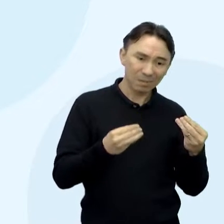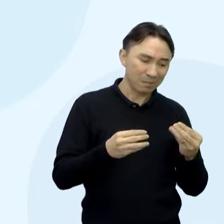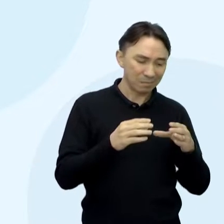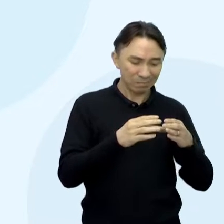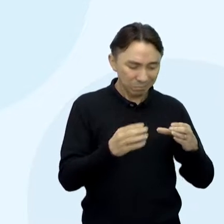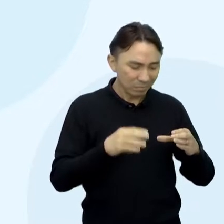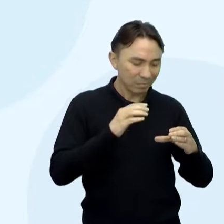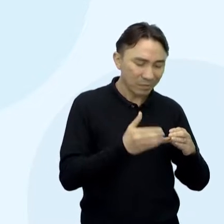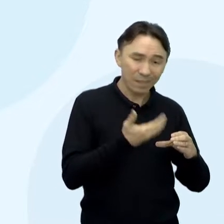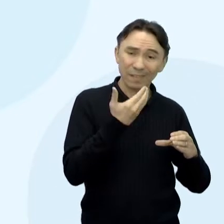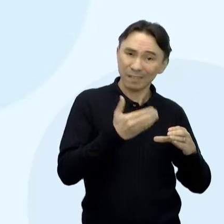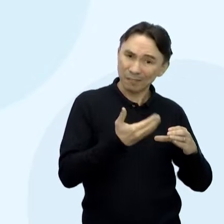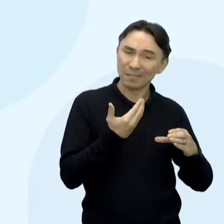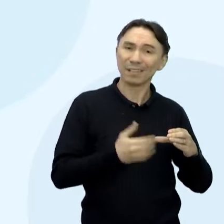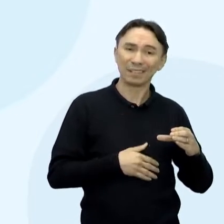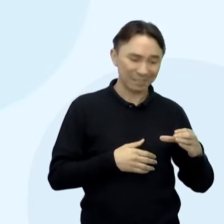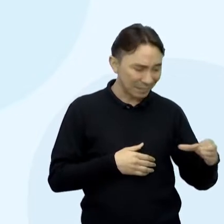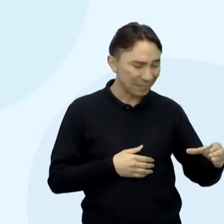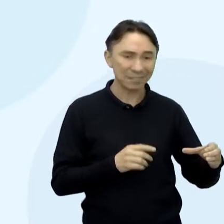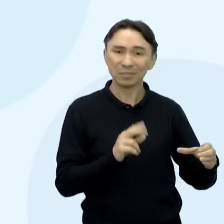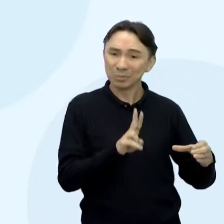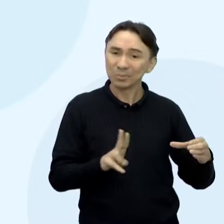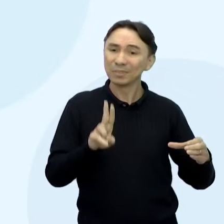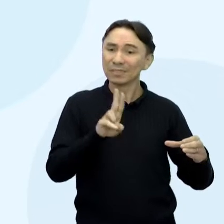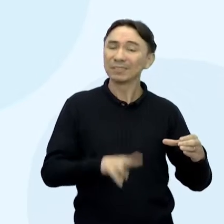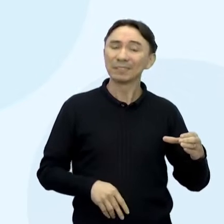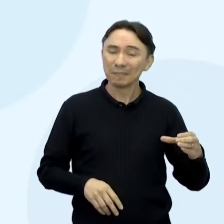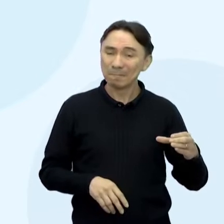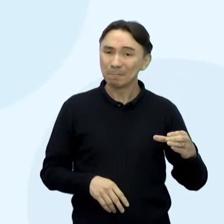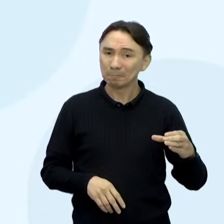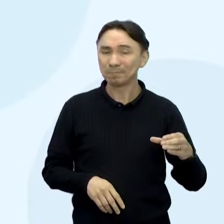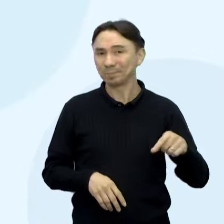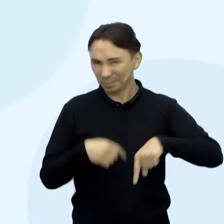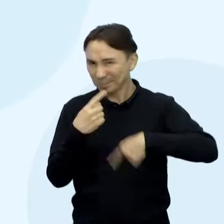falaremos mais para frente do nosso projeto de horta caseira.